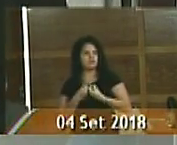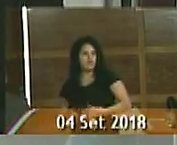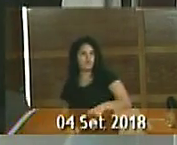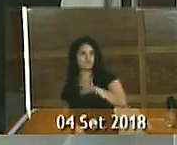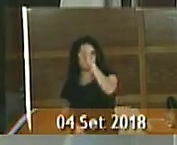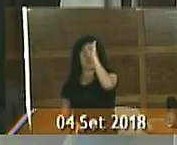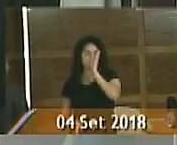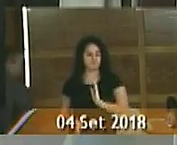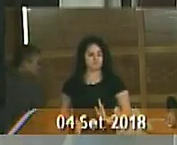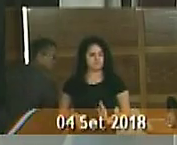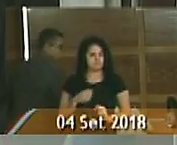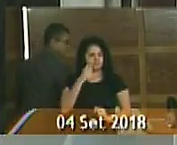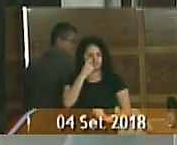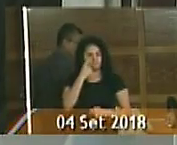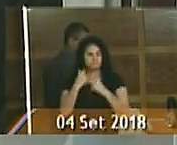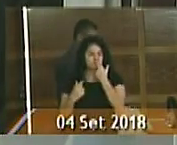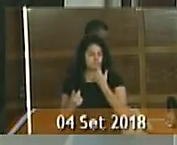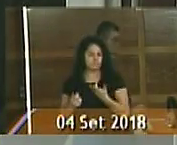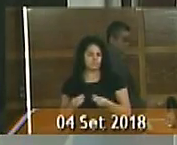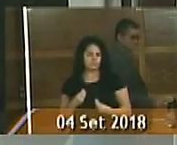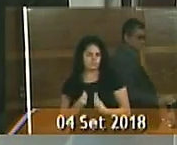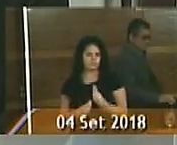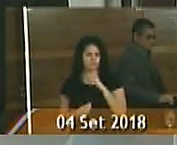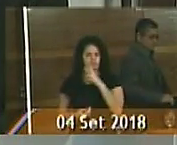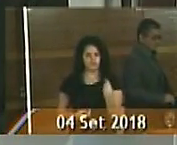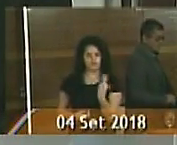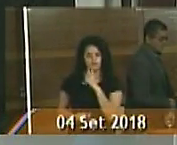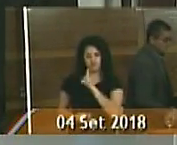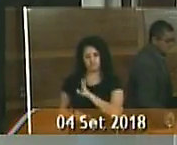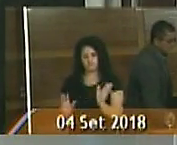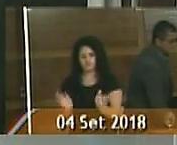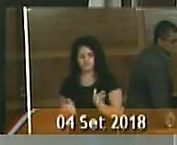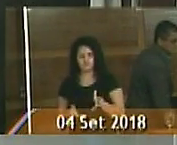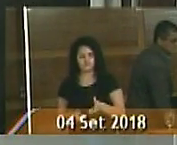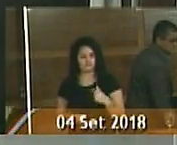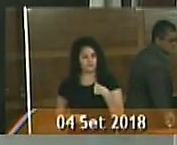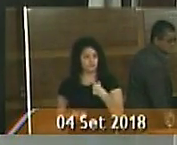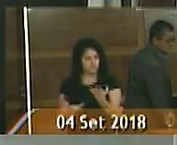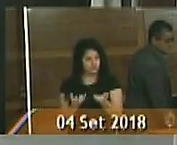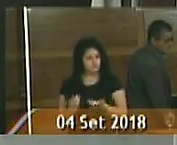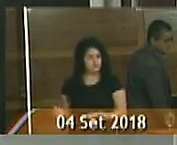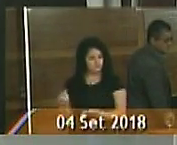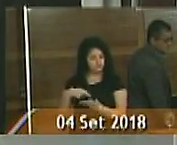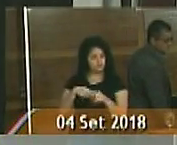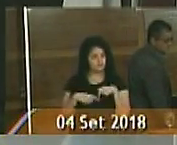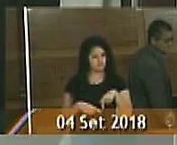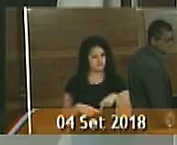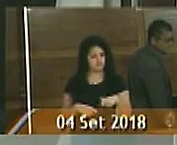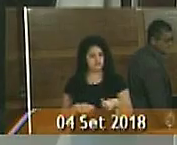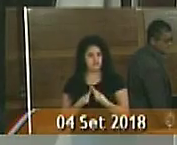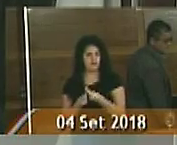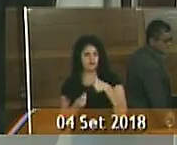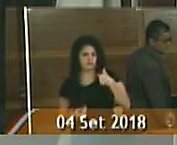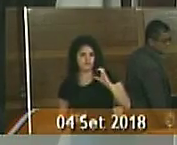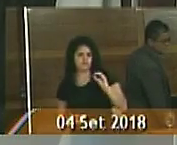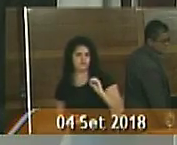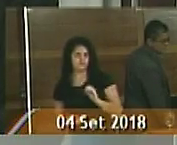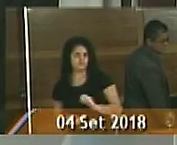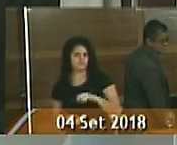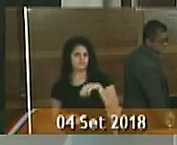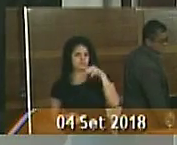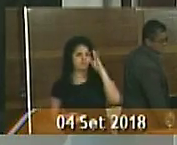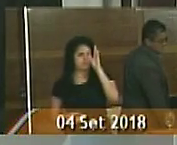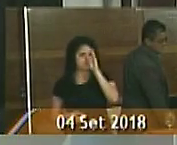país sucateado como está o nosso país. Eu queria falar aqui, eu queria dar aqui, Zé, nota 10 para o nosso padre lá, o